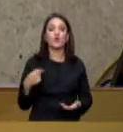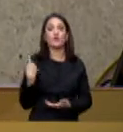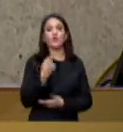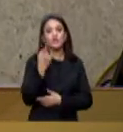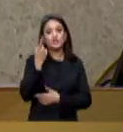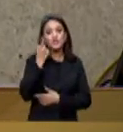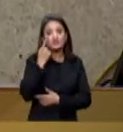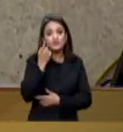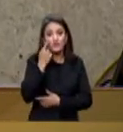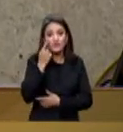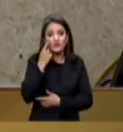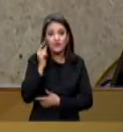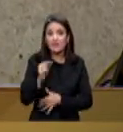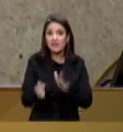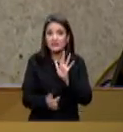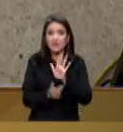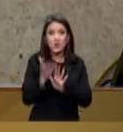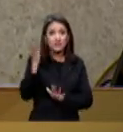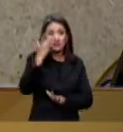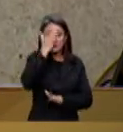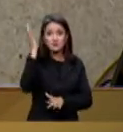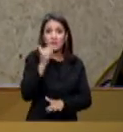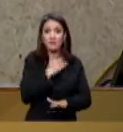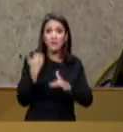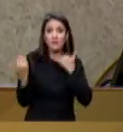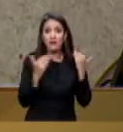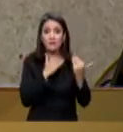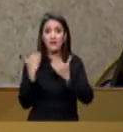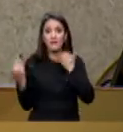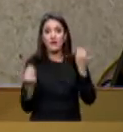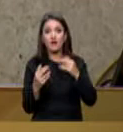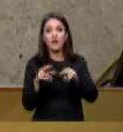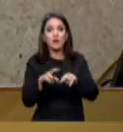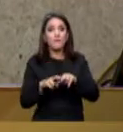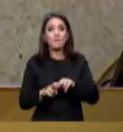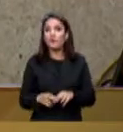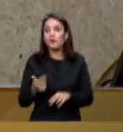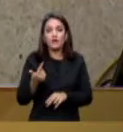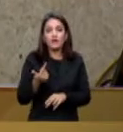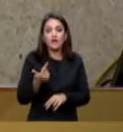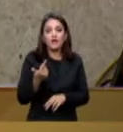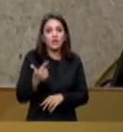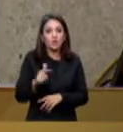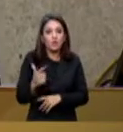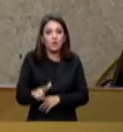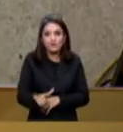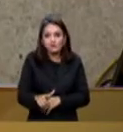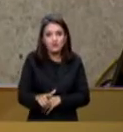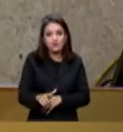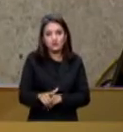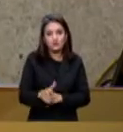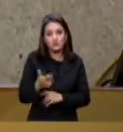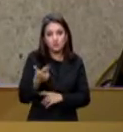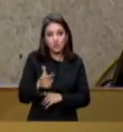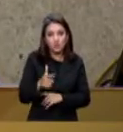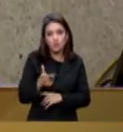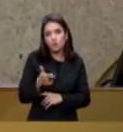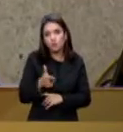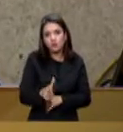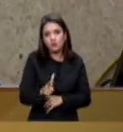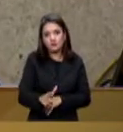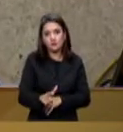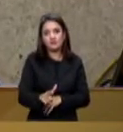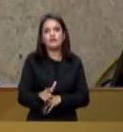número incalculável de mortes exatamente por falta de reserva biológica para enfrentar esse flagelo